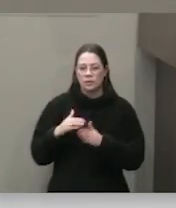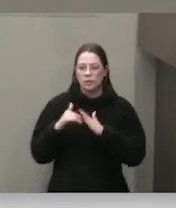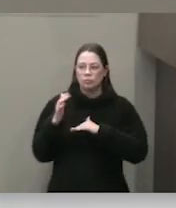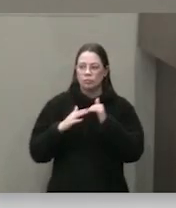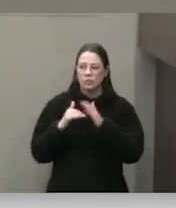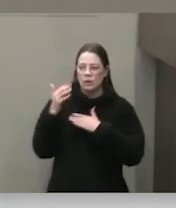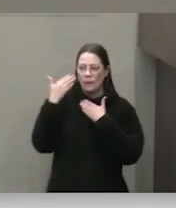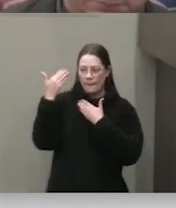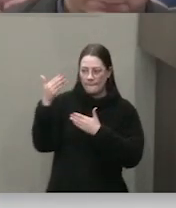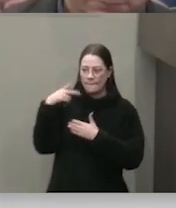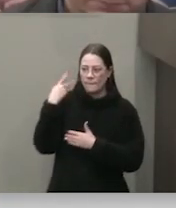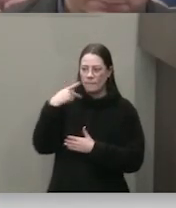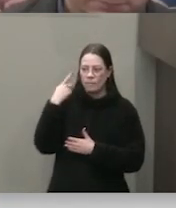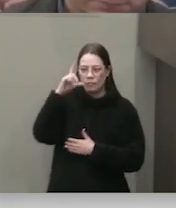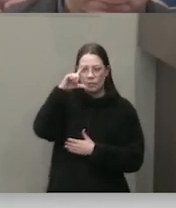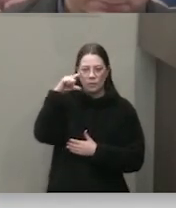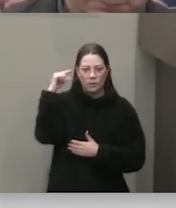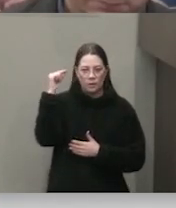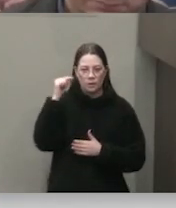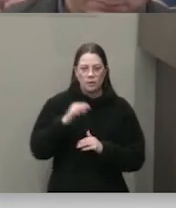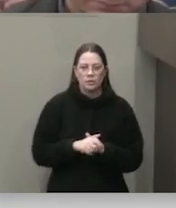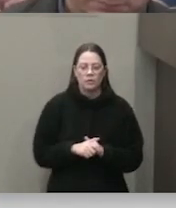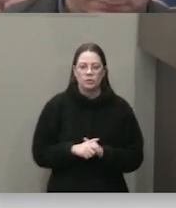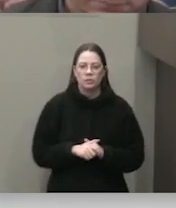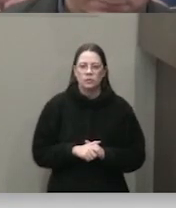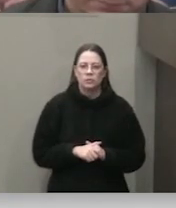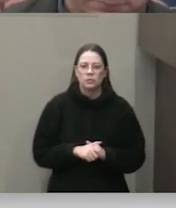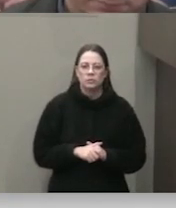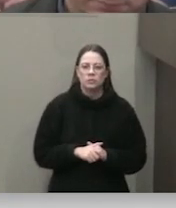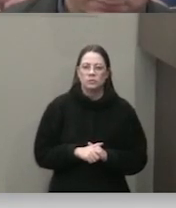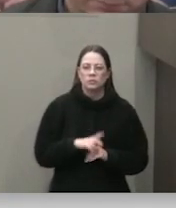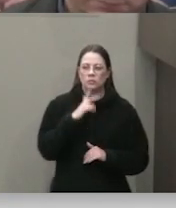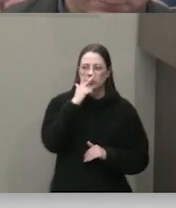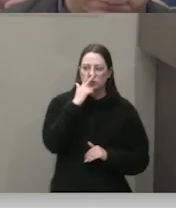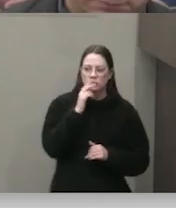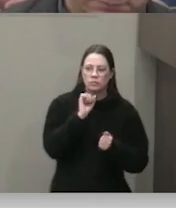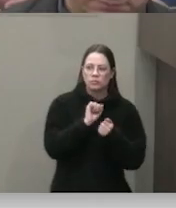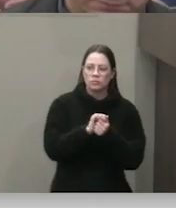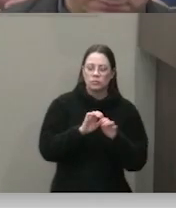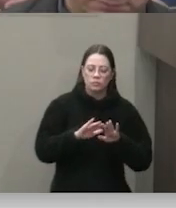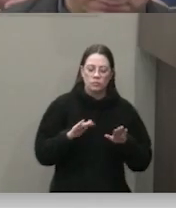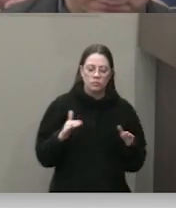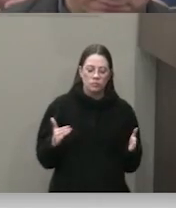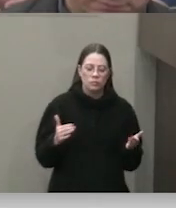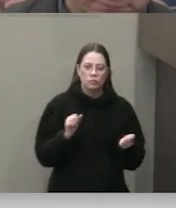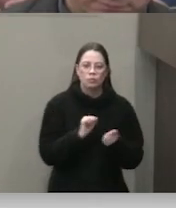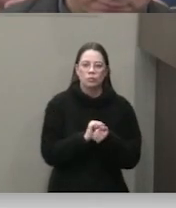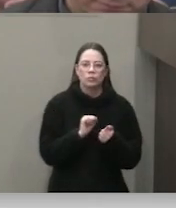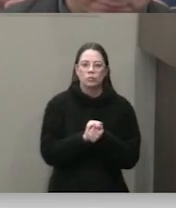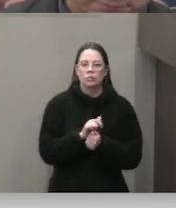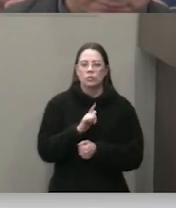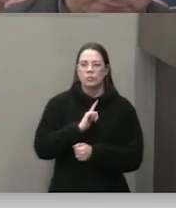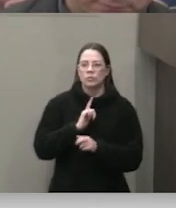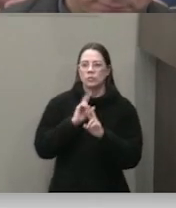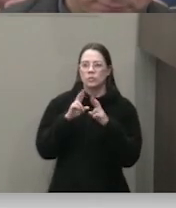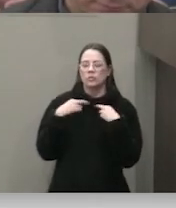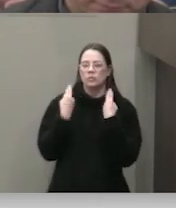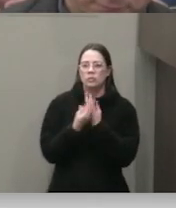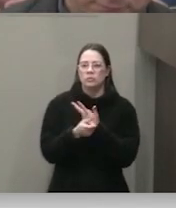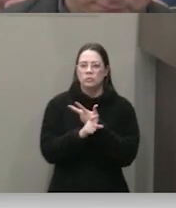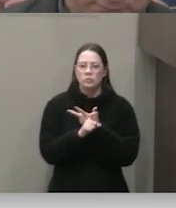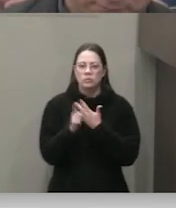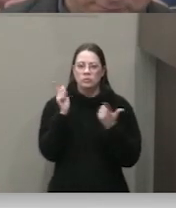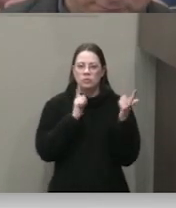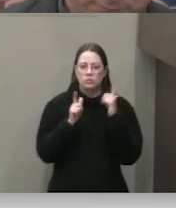construção. Obrigado, vereadora. Inclusive, o presidente, através da mesa aqui da casa, teve essa reunião com o executivo para que a